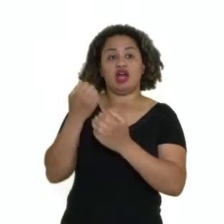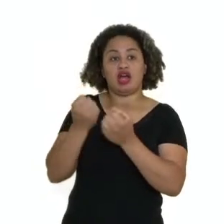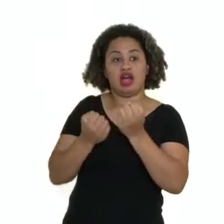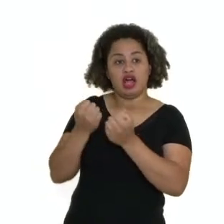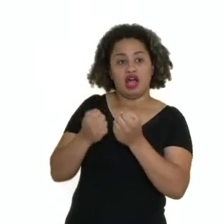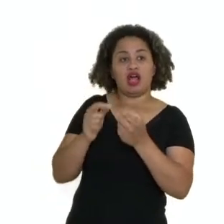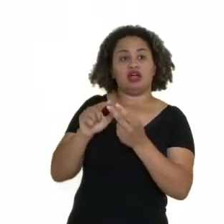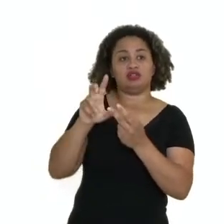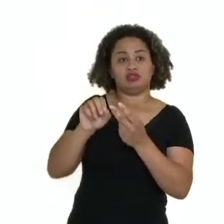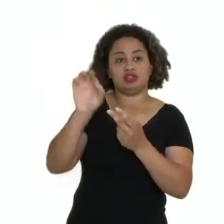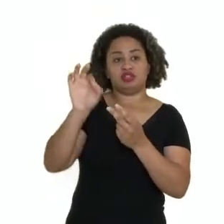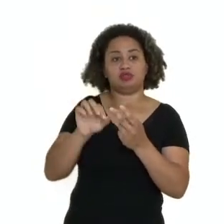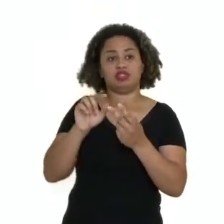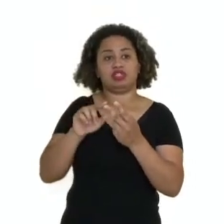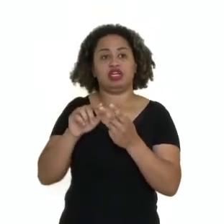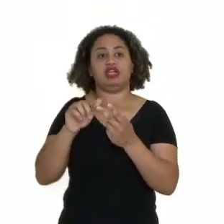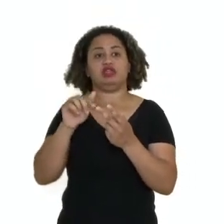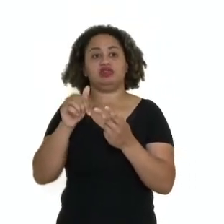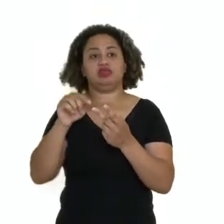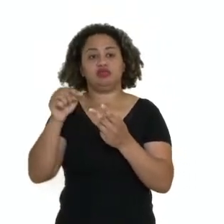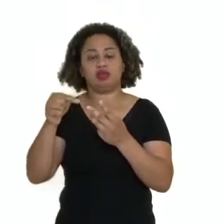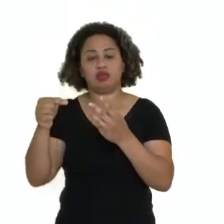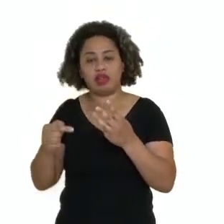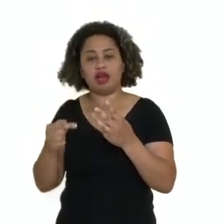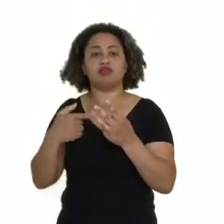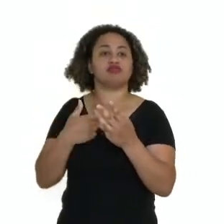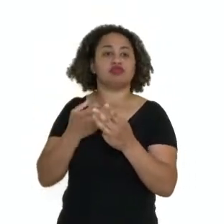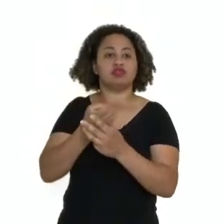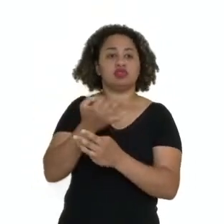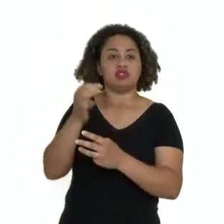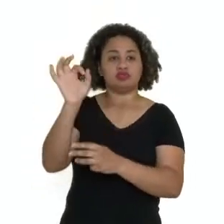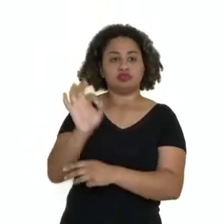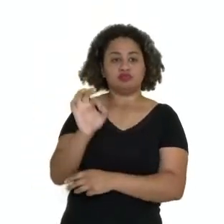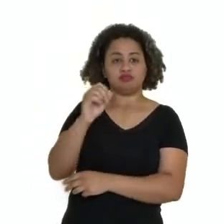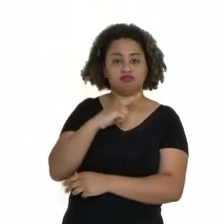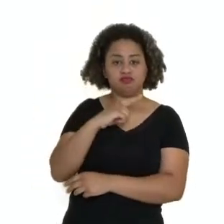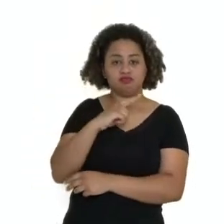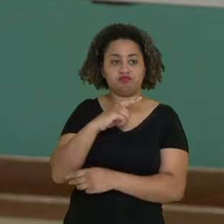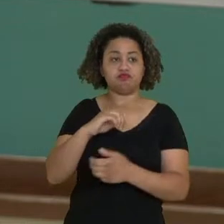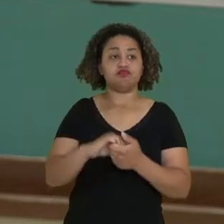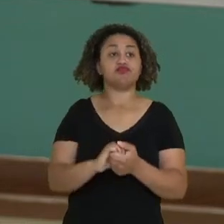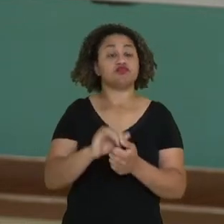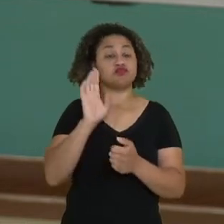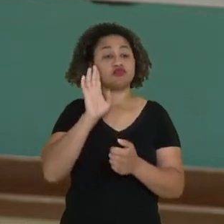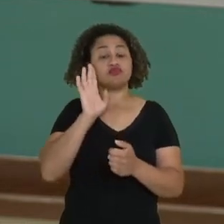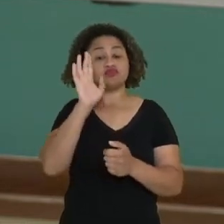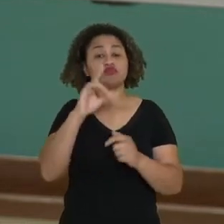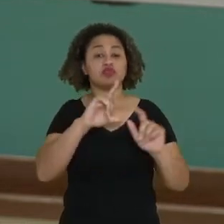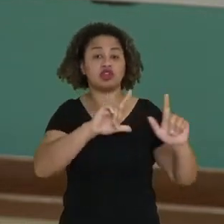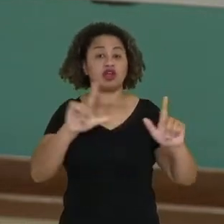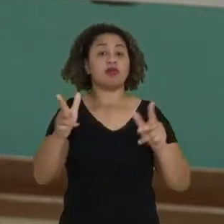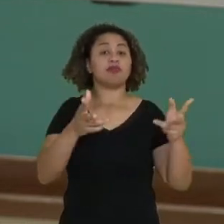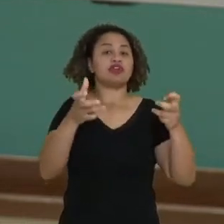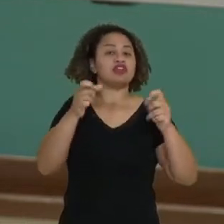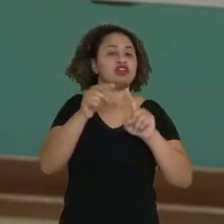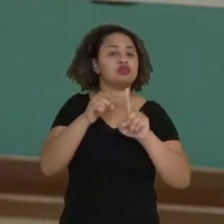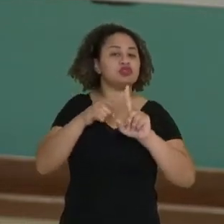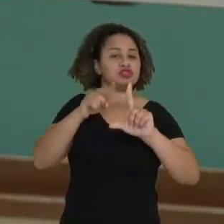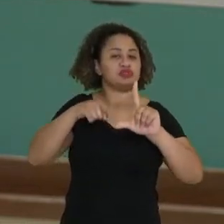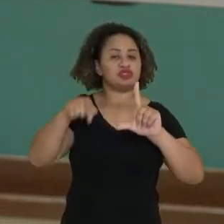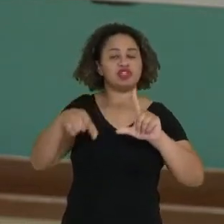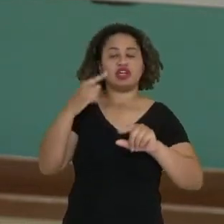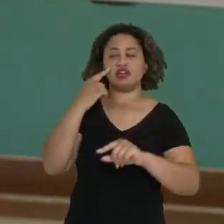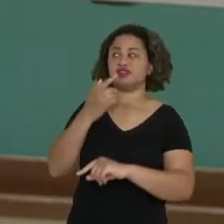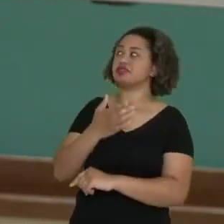33%, 17% de carro. Então, os principais elementos que estão em qualquer tipo de